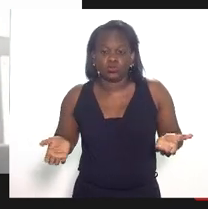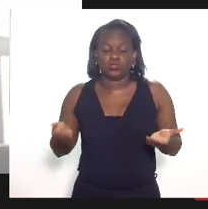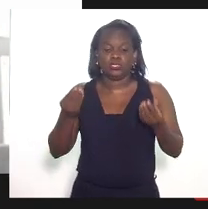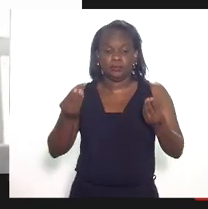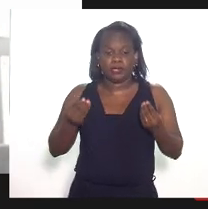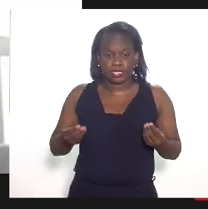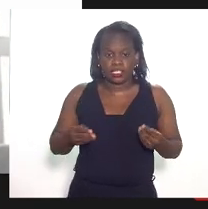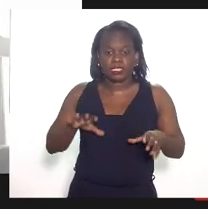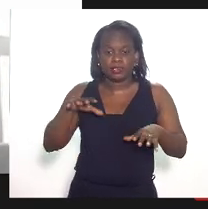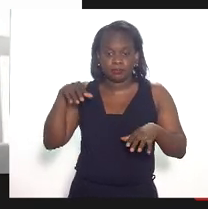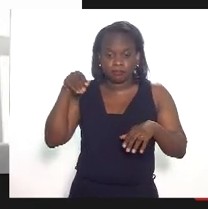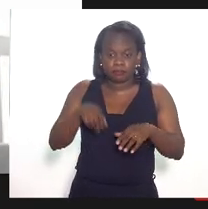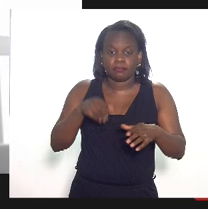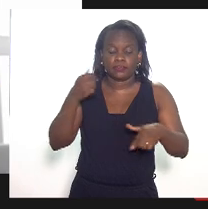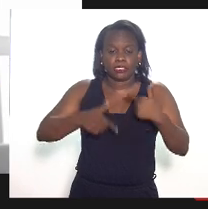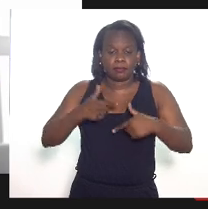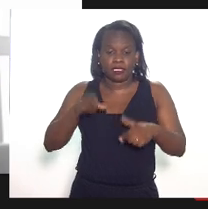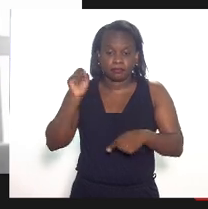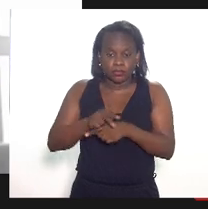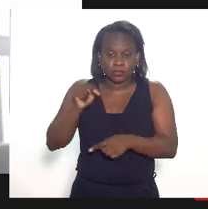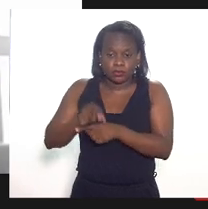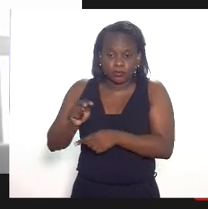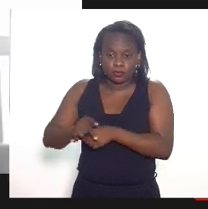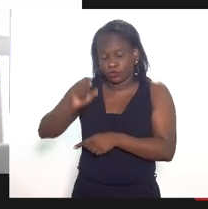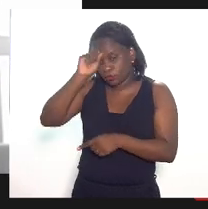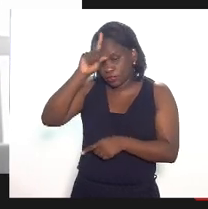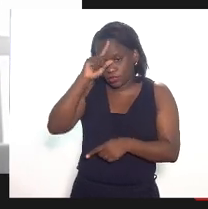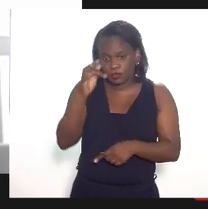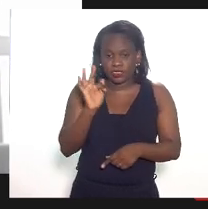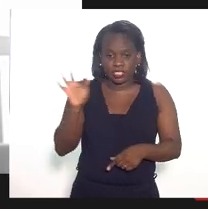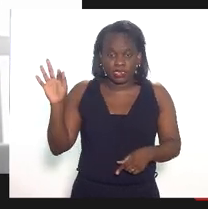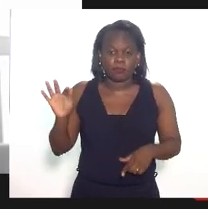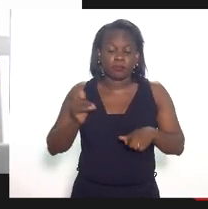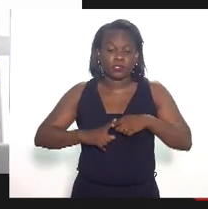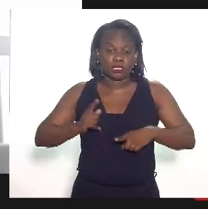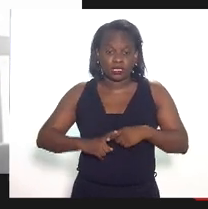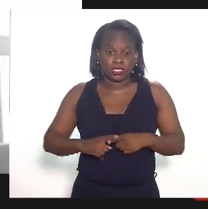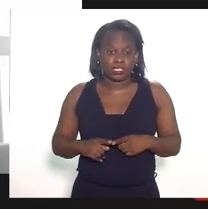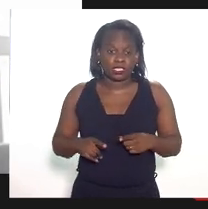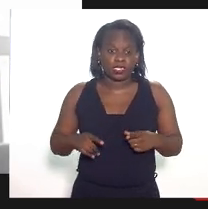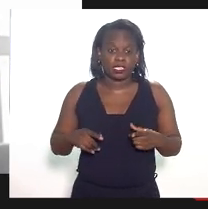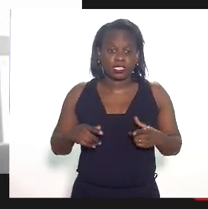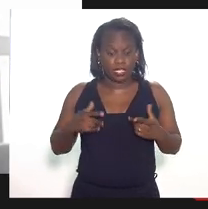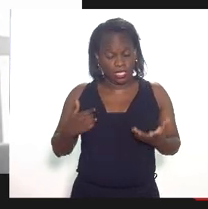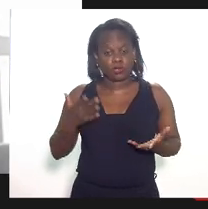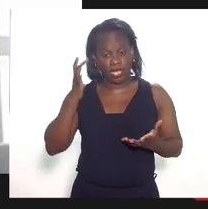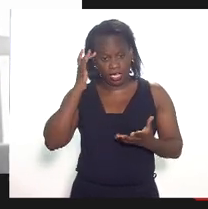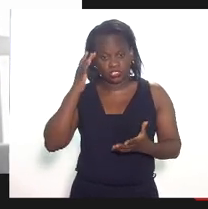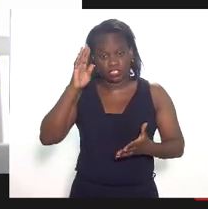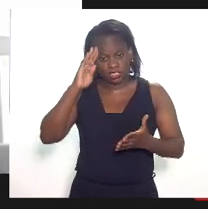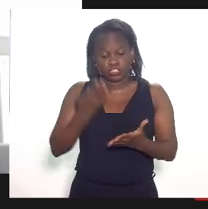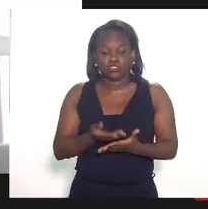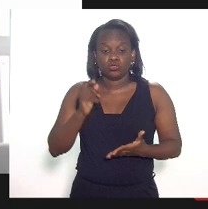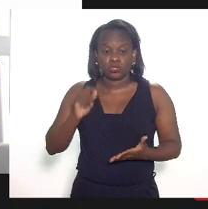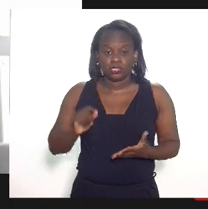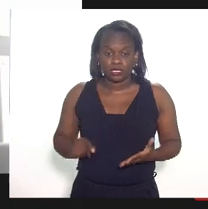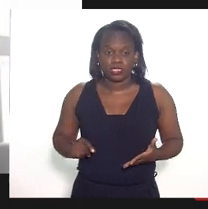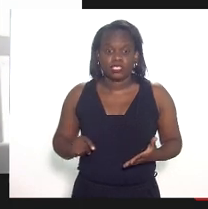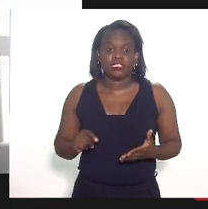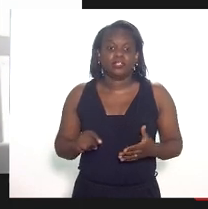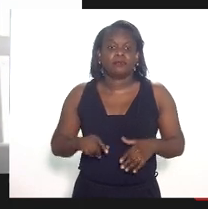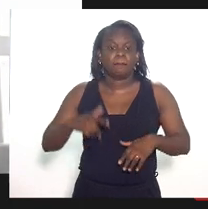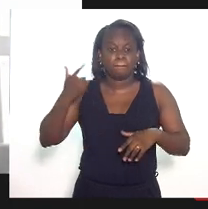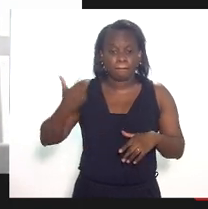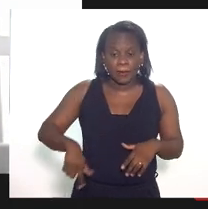para ocupação dessas vagas dos hospitais federais. Porque quero crer que seja mais